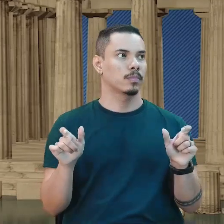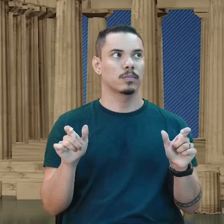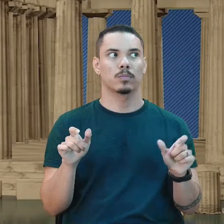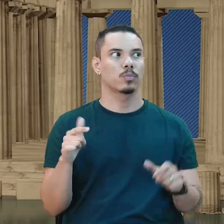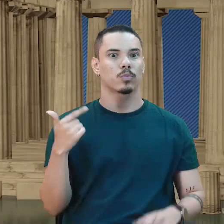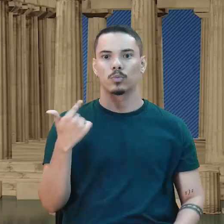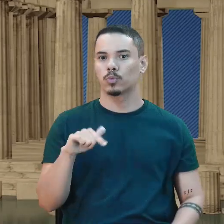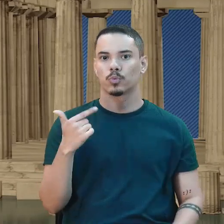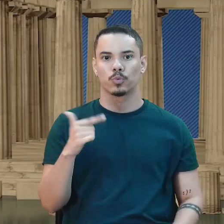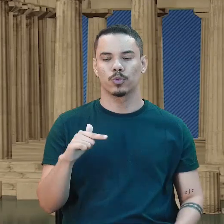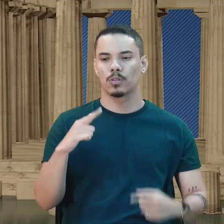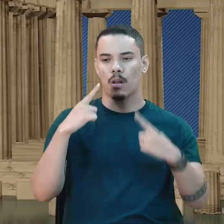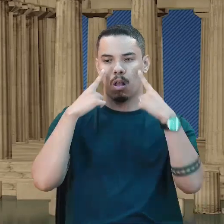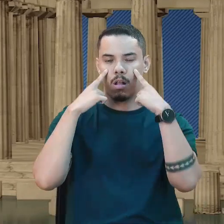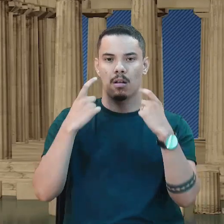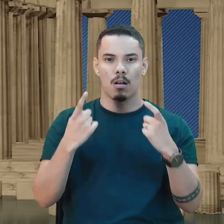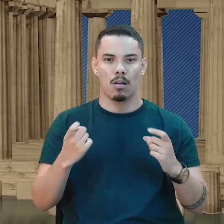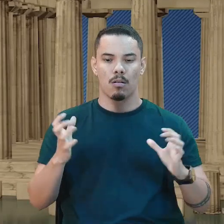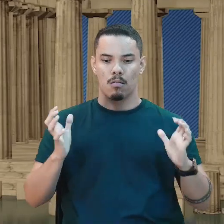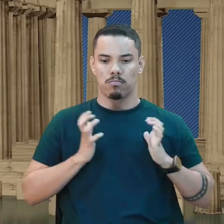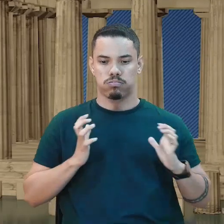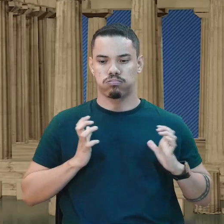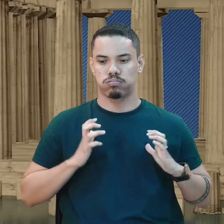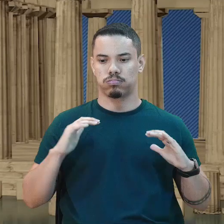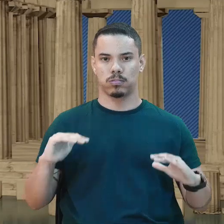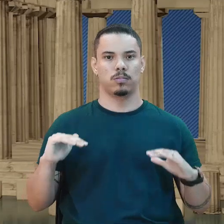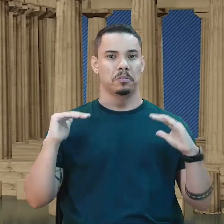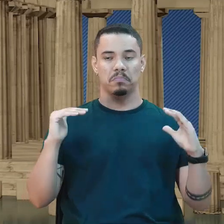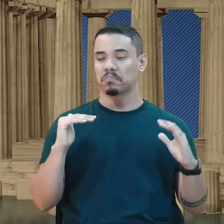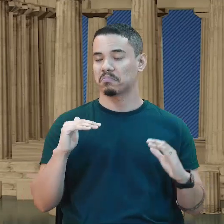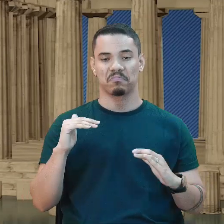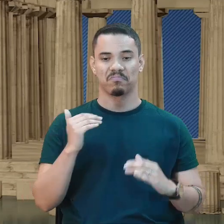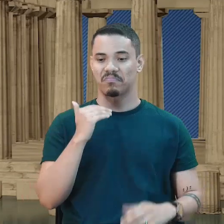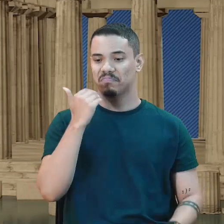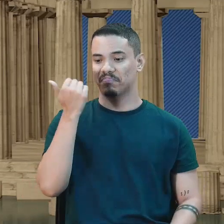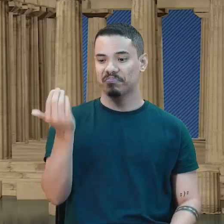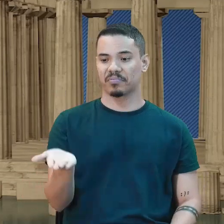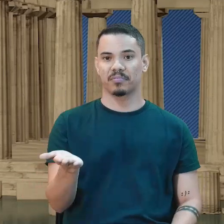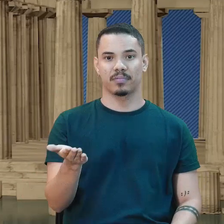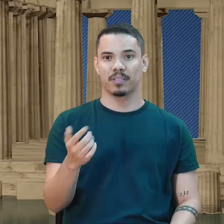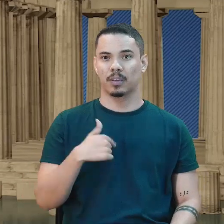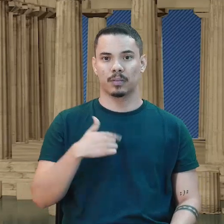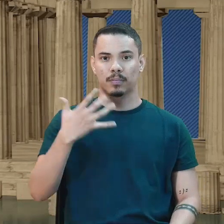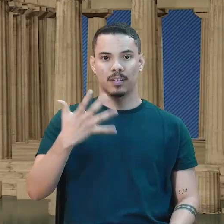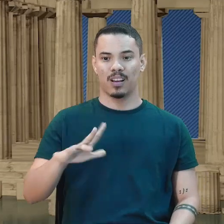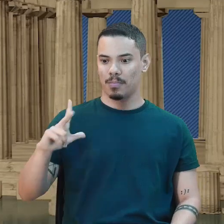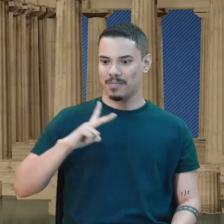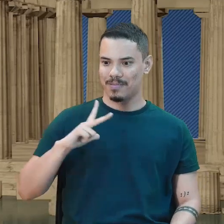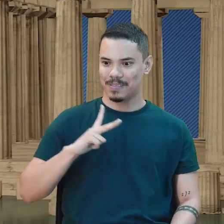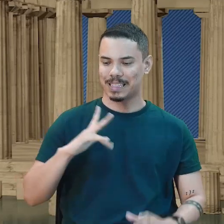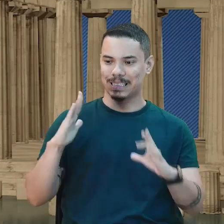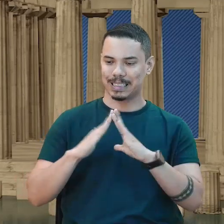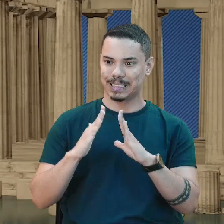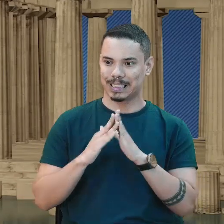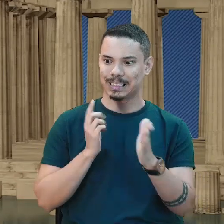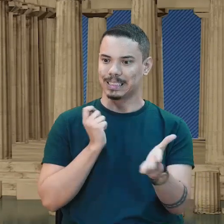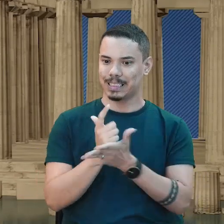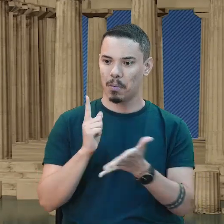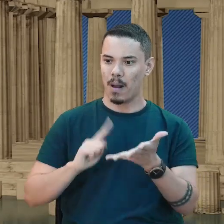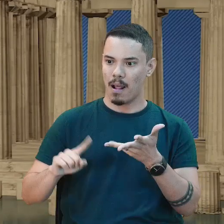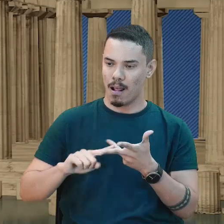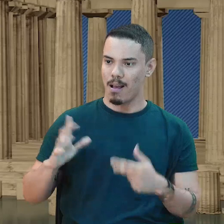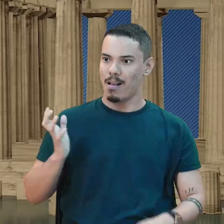tinham interesse nenhum em terem a propriedade privada, em terem bens materiais, em terem